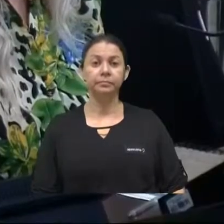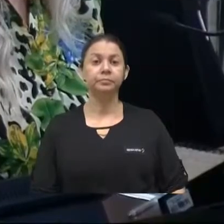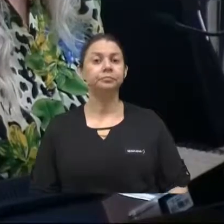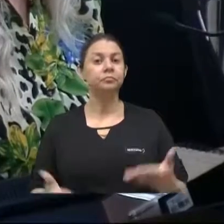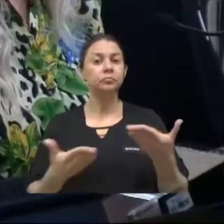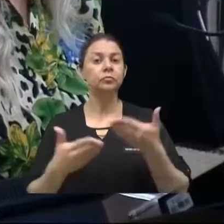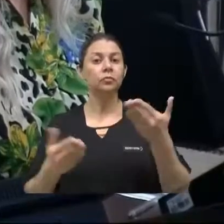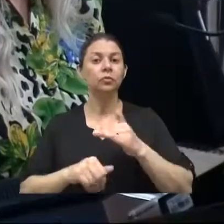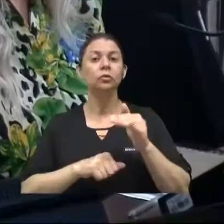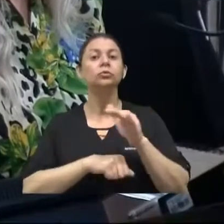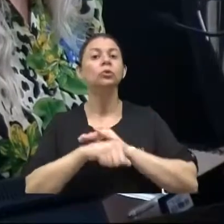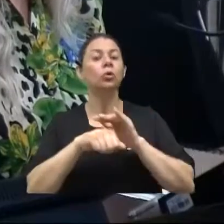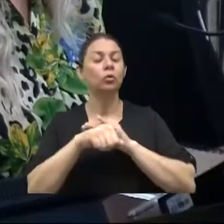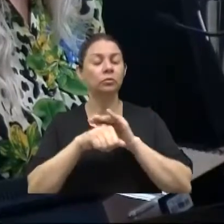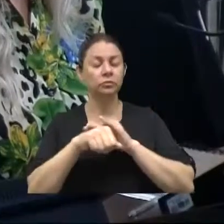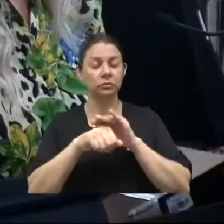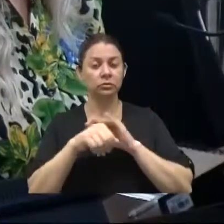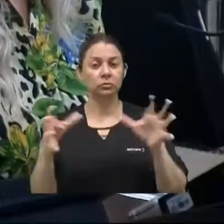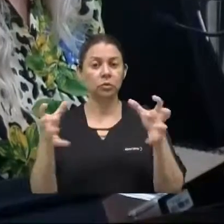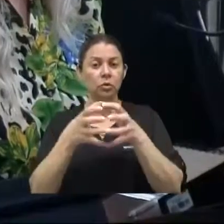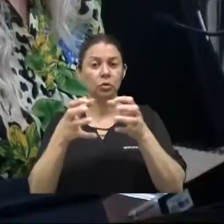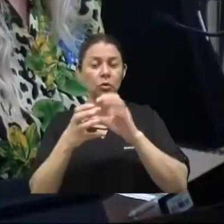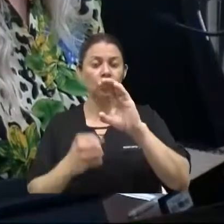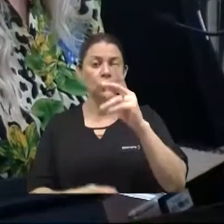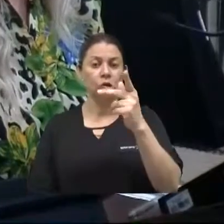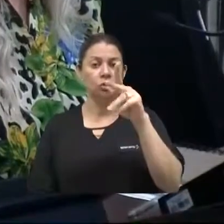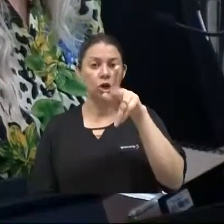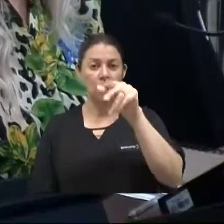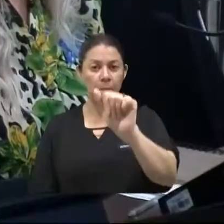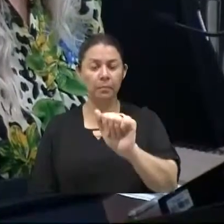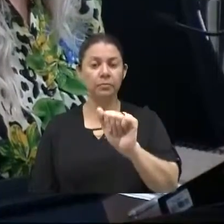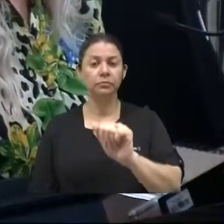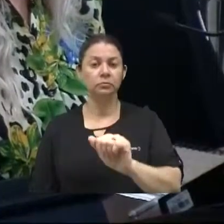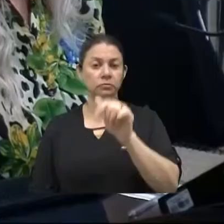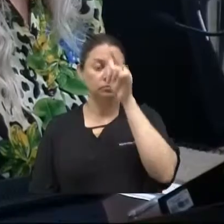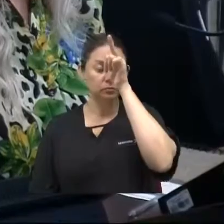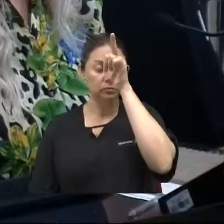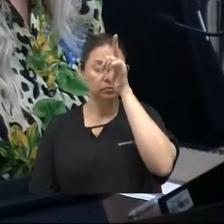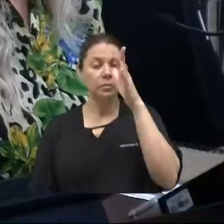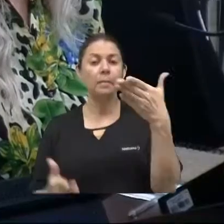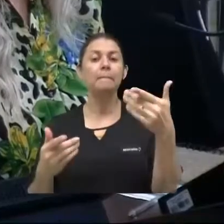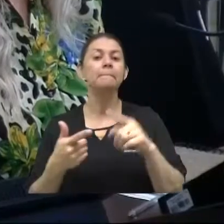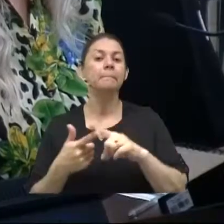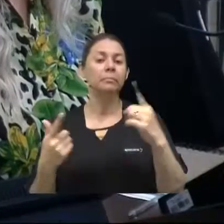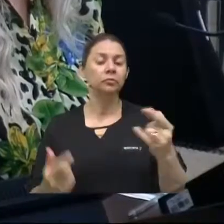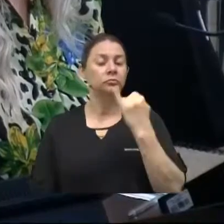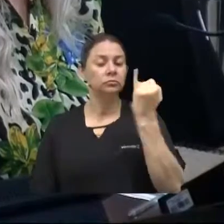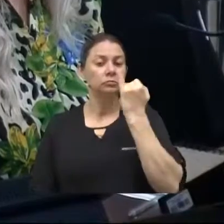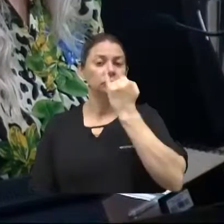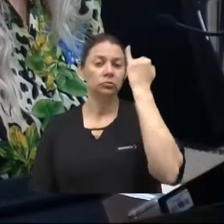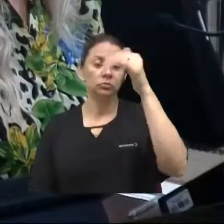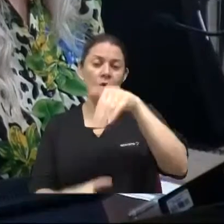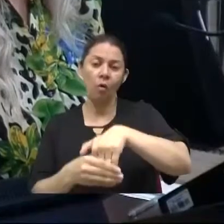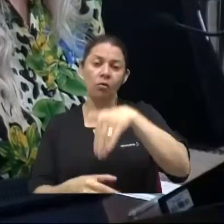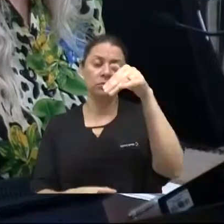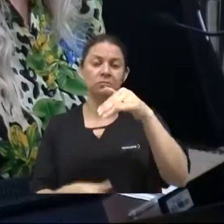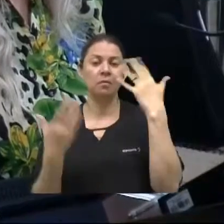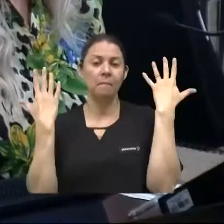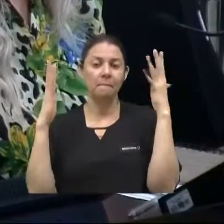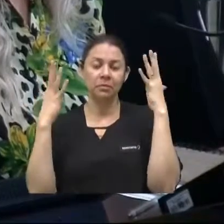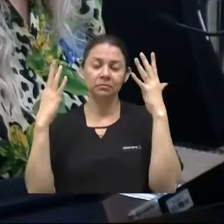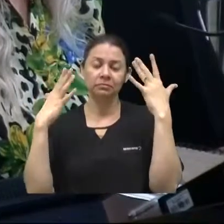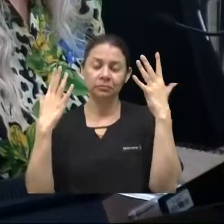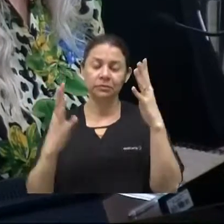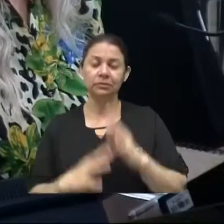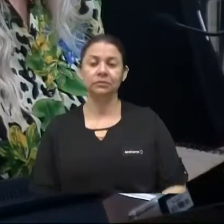como vice. Então, para mim, foi muito importante estar votando aí na chapa do Alemão e parabenizo, esperando